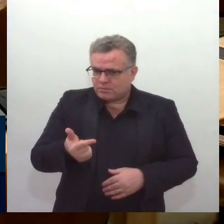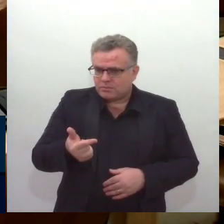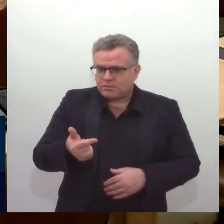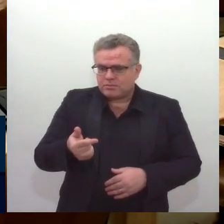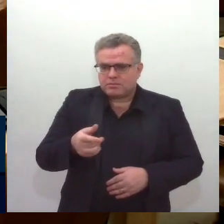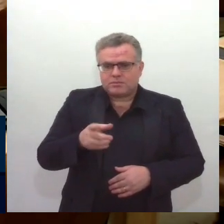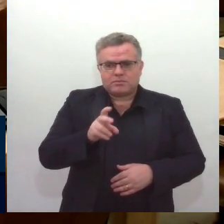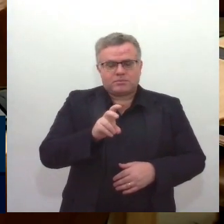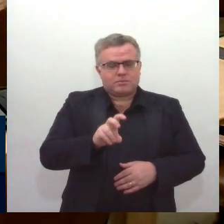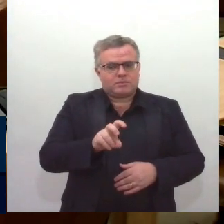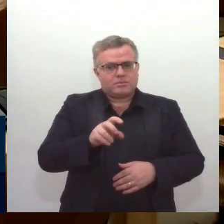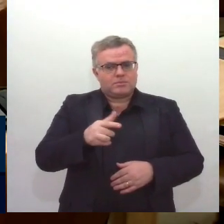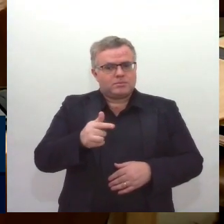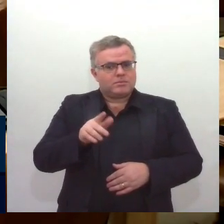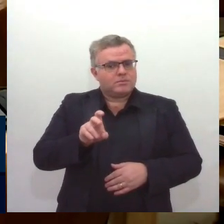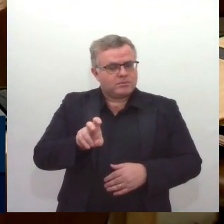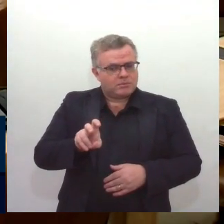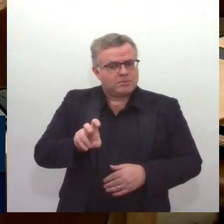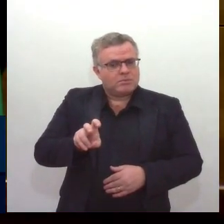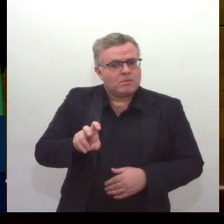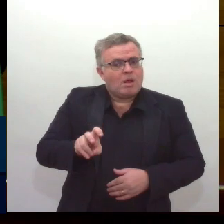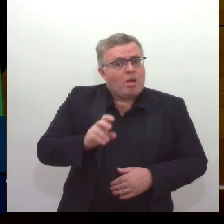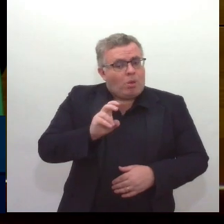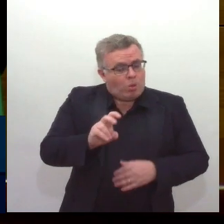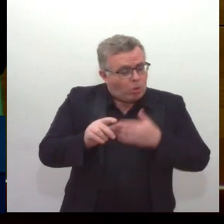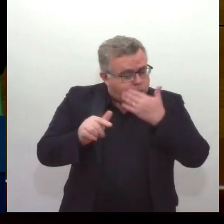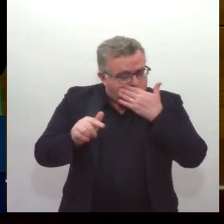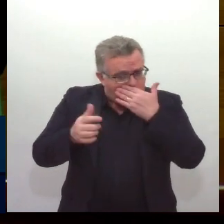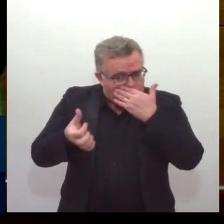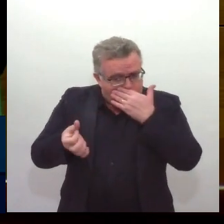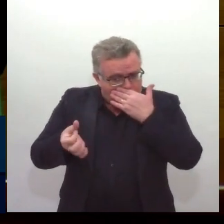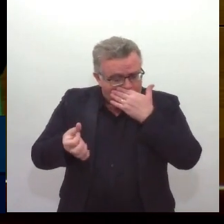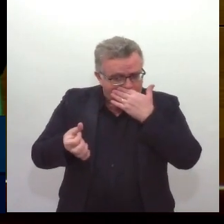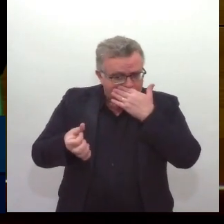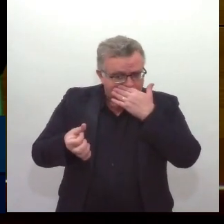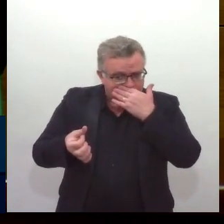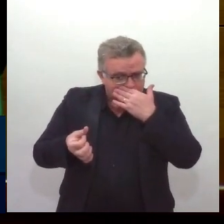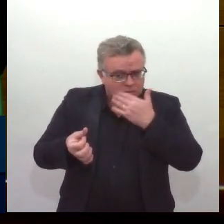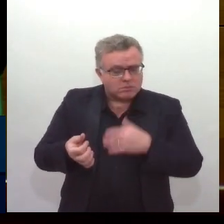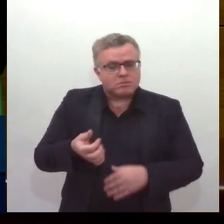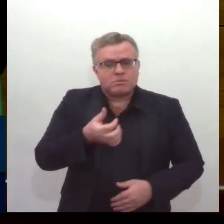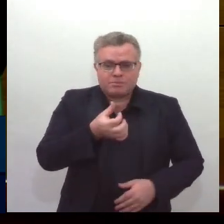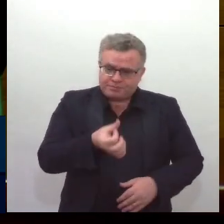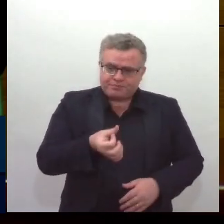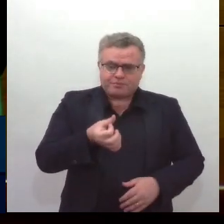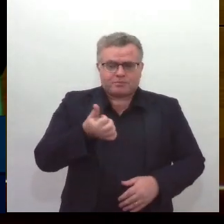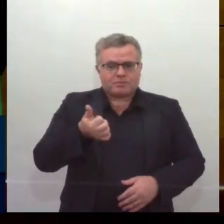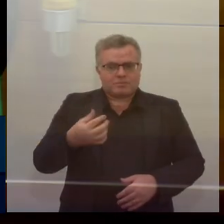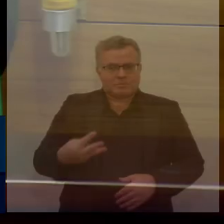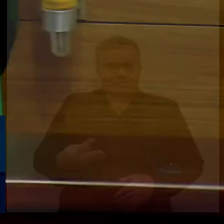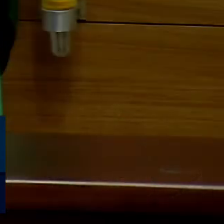575, 576, 613, 615,